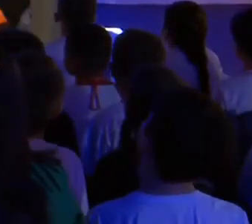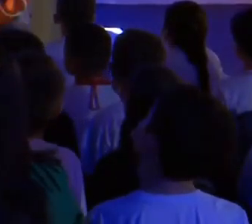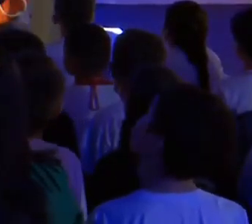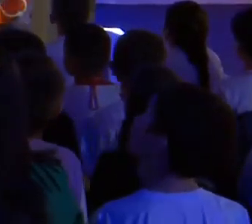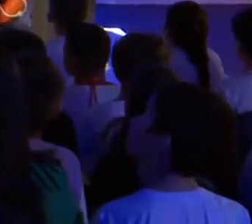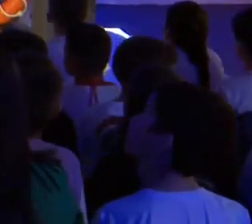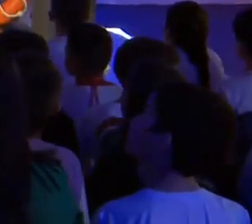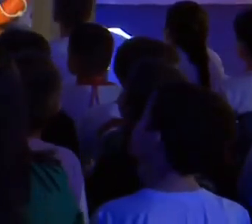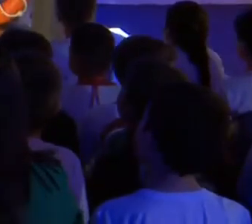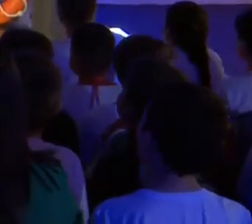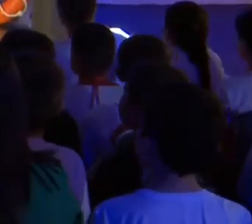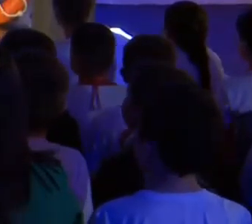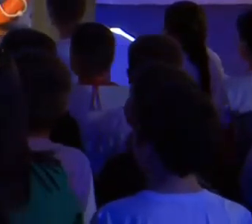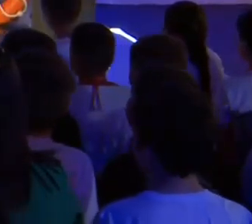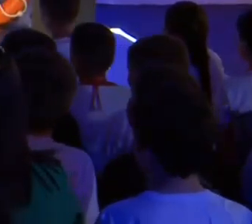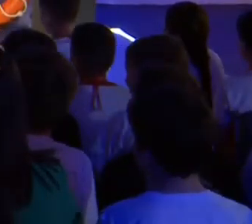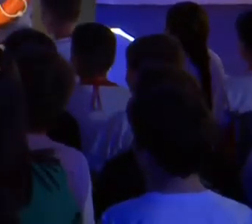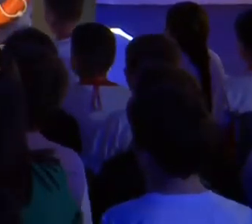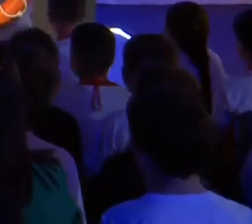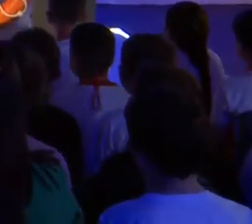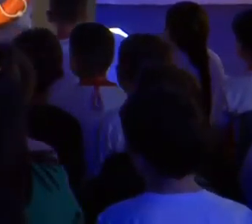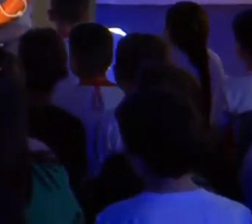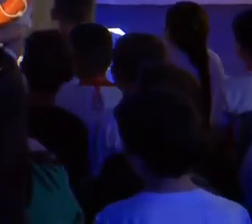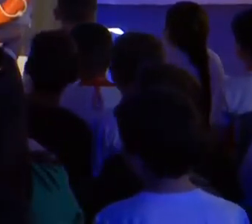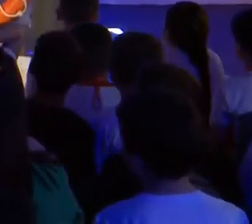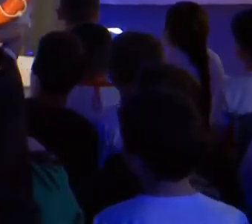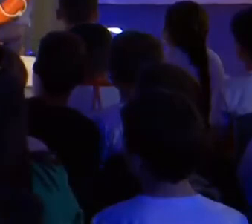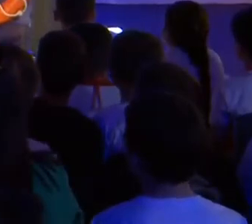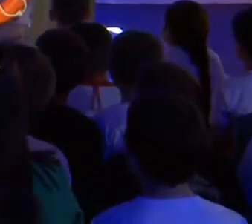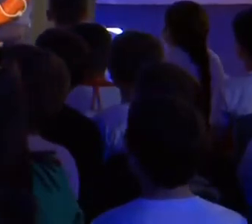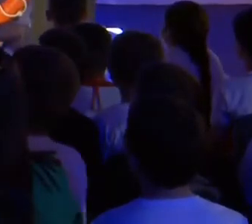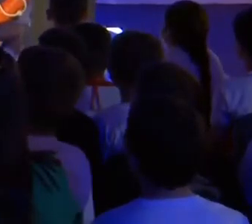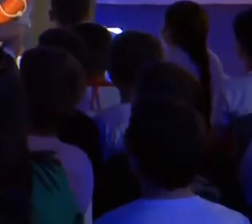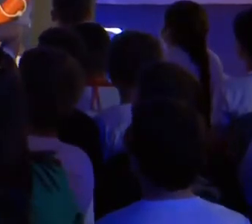Capitão Mergulho, chama ele aqui. Oi, Capitão Mergulho,